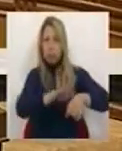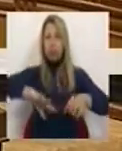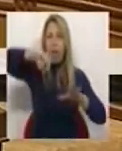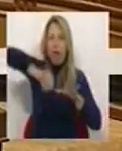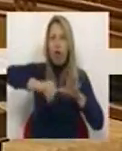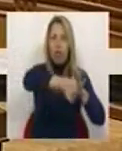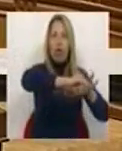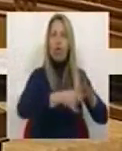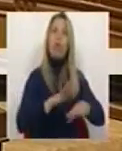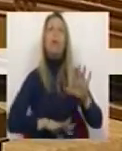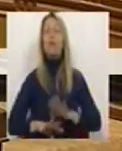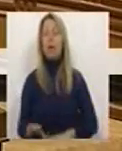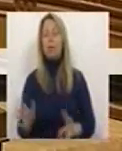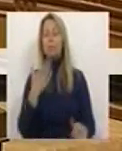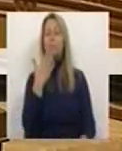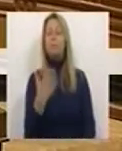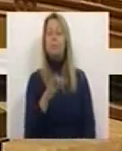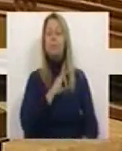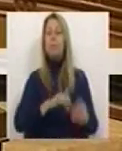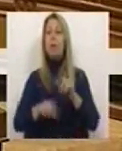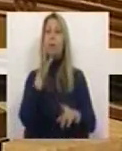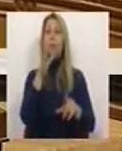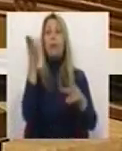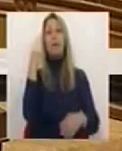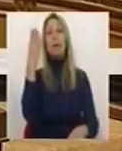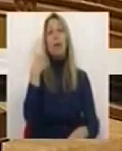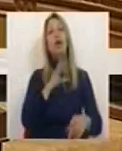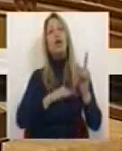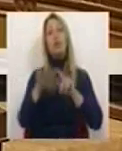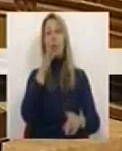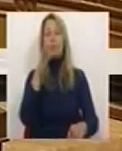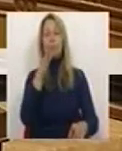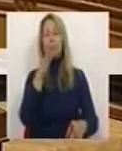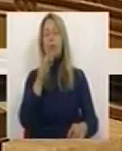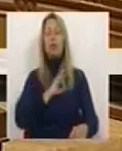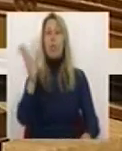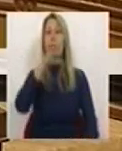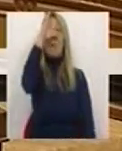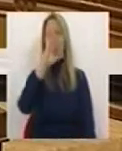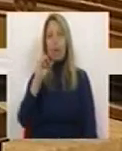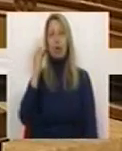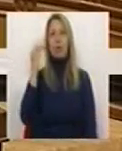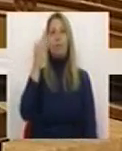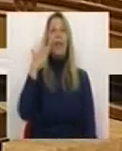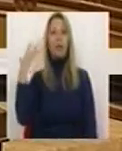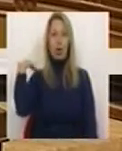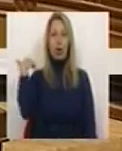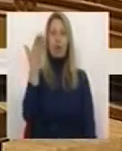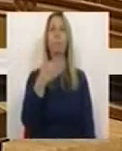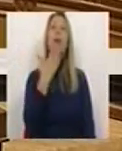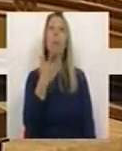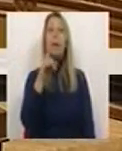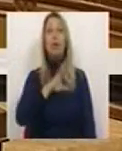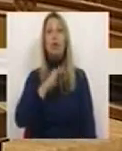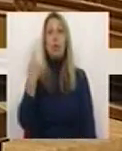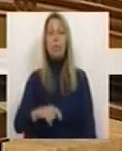Muito obrigado, Sra. Deputada Catarina Martins. Tem a palavra ao Sr. Primeiro-Ministro António Costa, faz favor. Muito obrigado, Sr. Presidente. Muito obrigado, Sra. Deputada. Eu creio